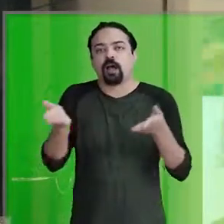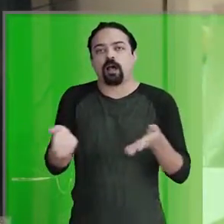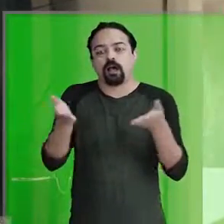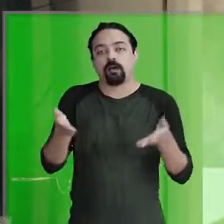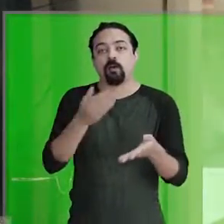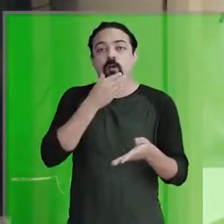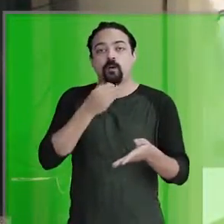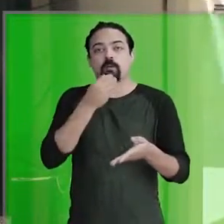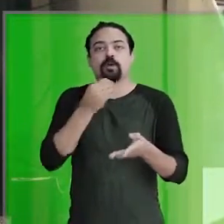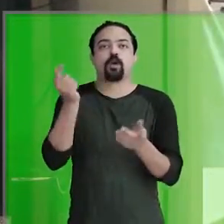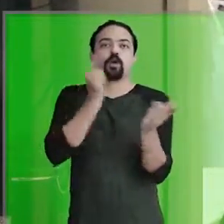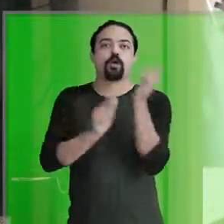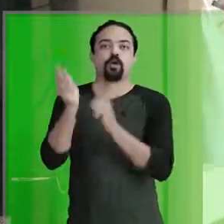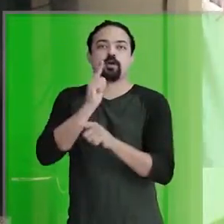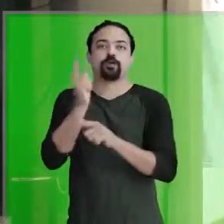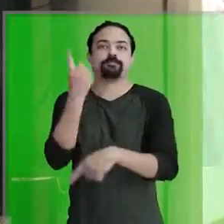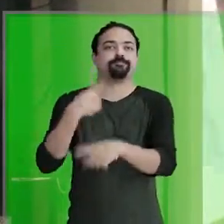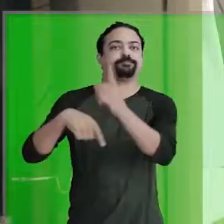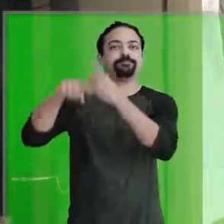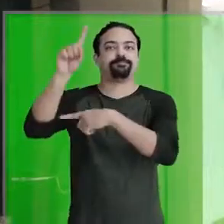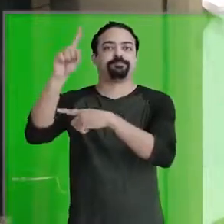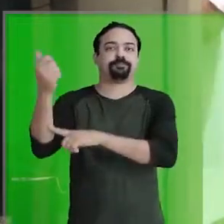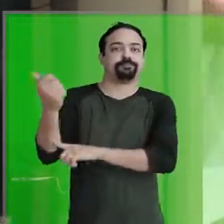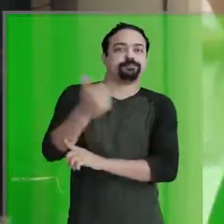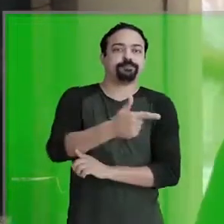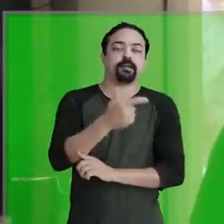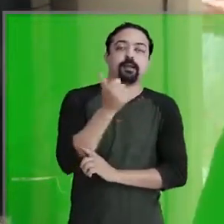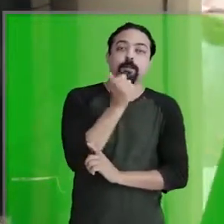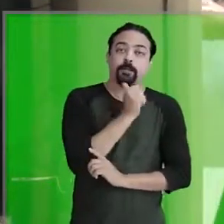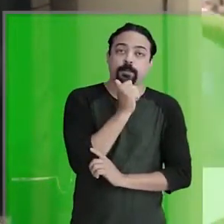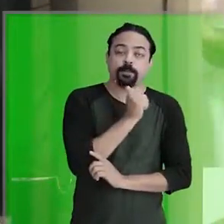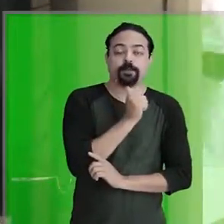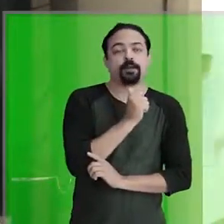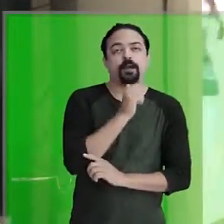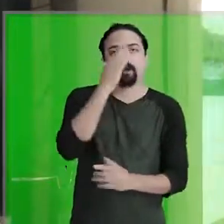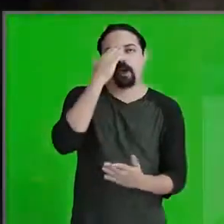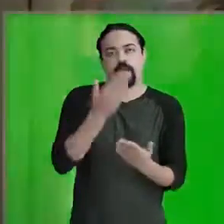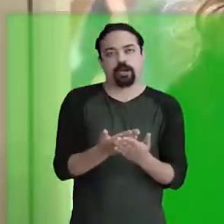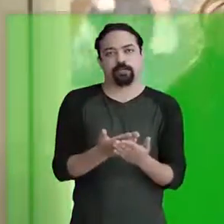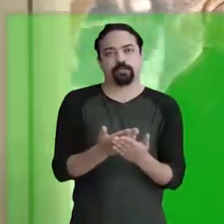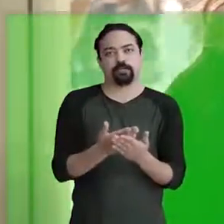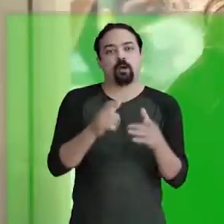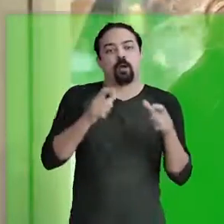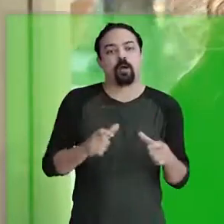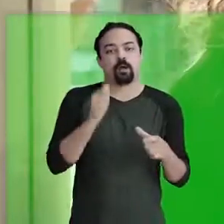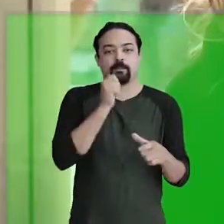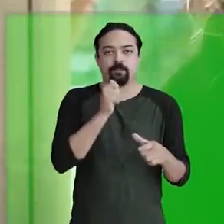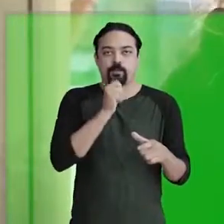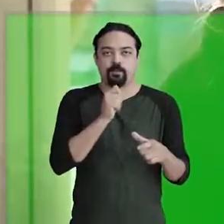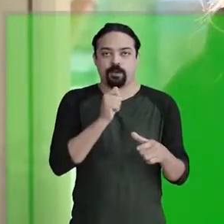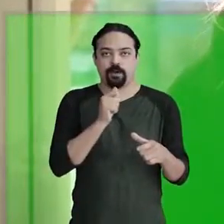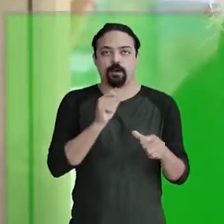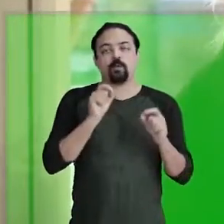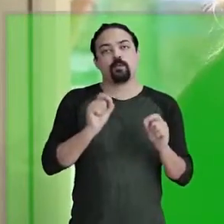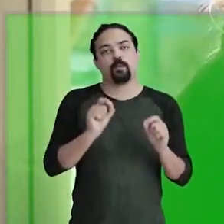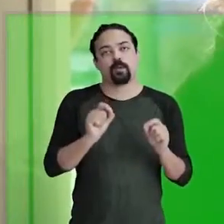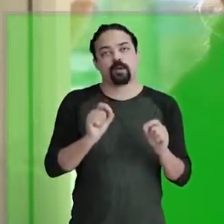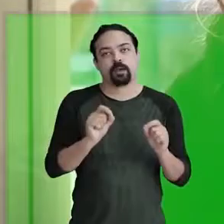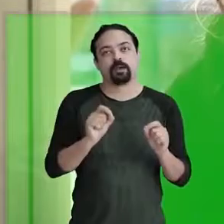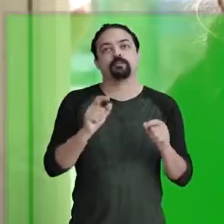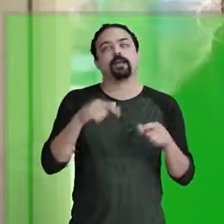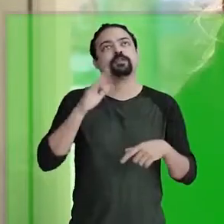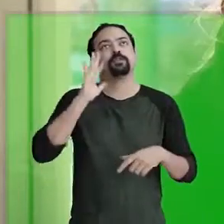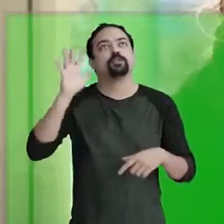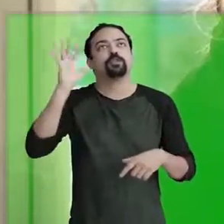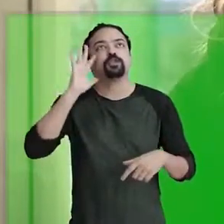que fazem com que os homens se deem melhor no mercado de trabalho do que as mulheres. Eu acredito que o lugar da mulher é